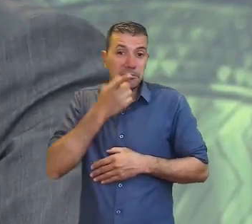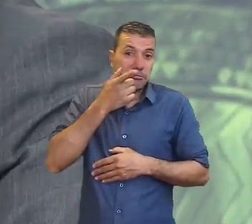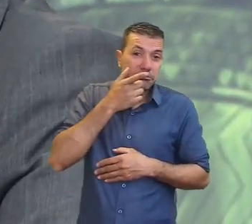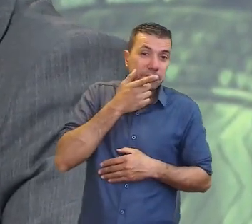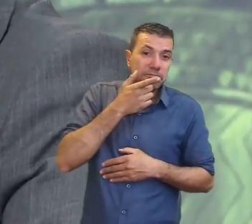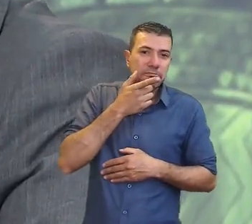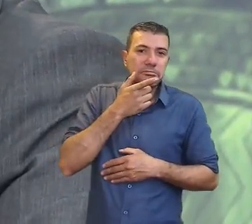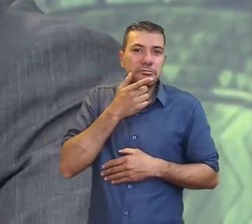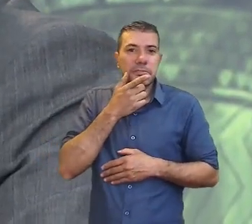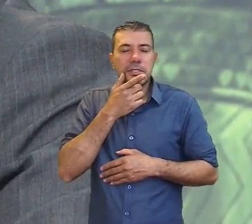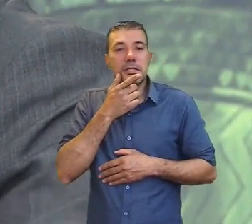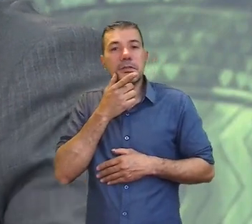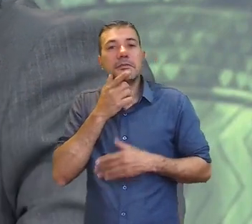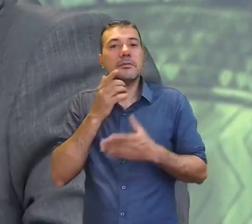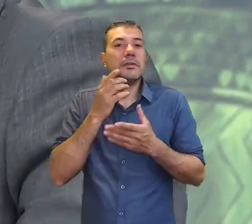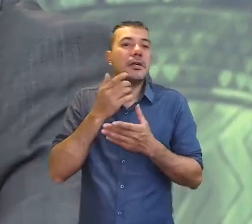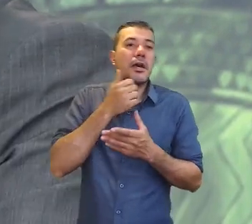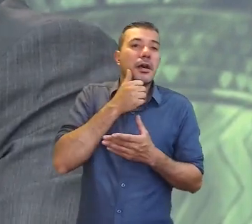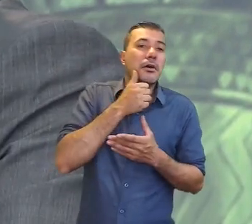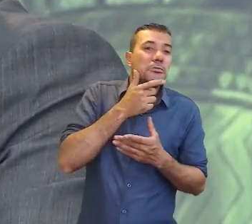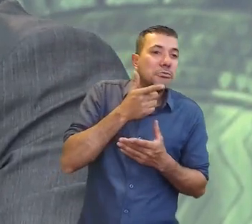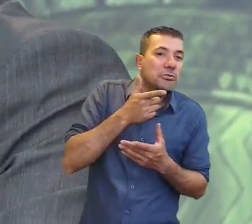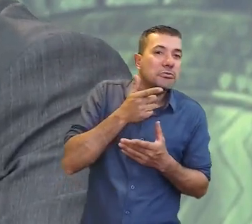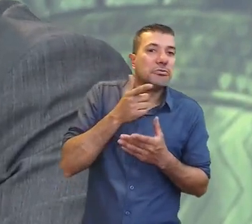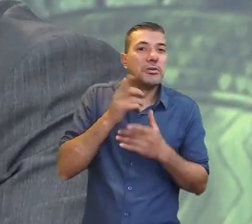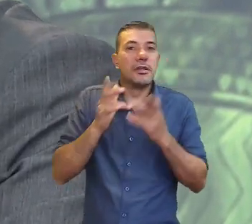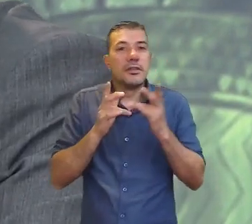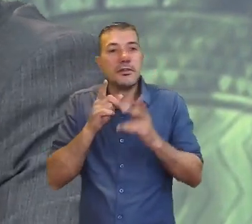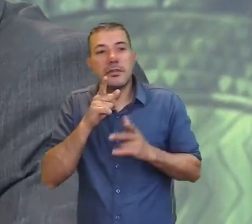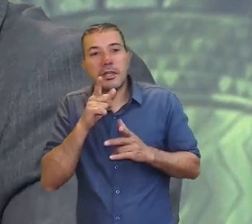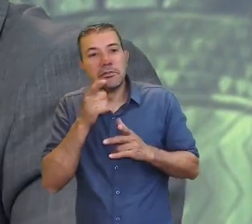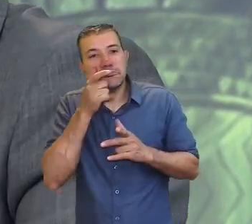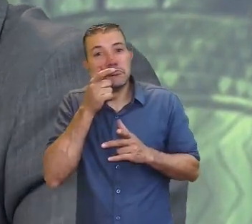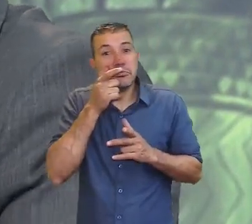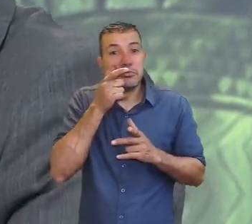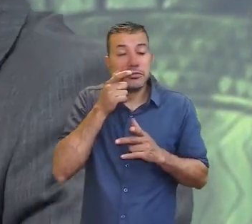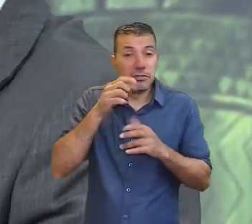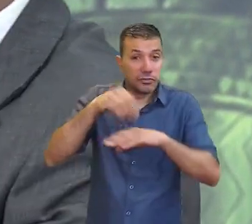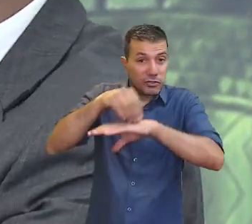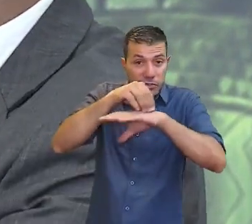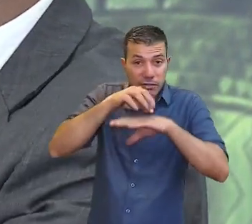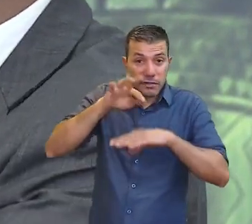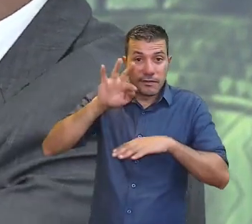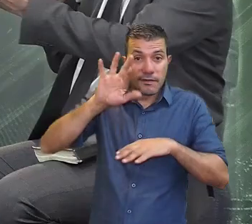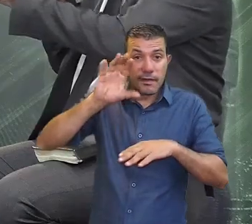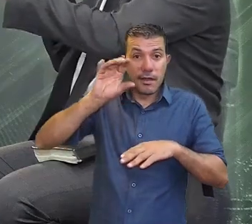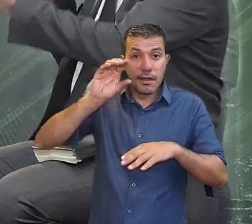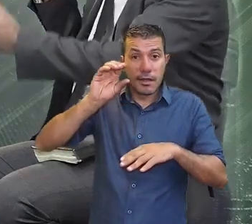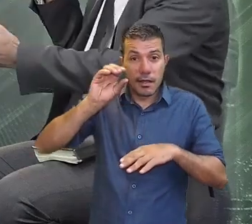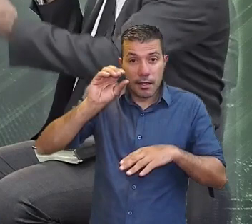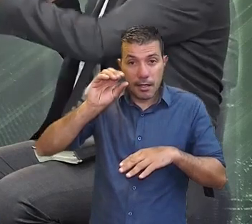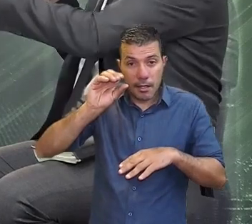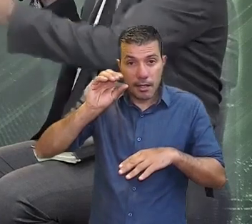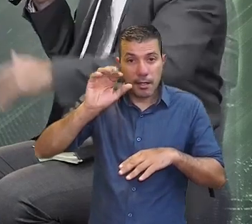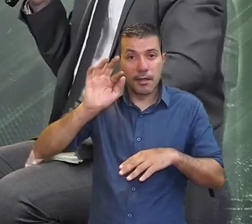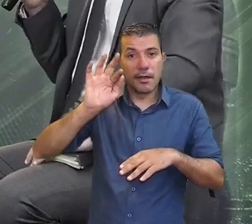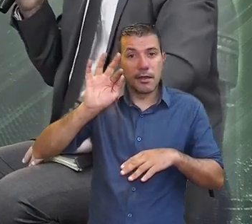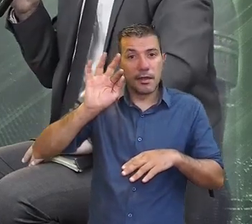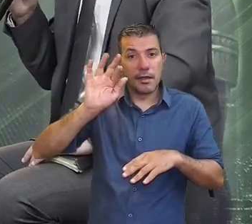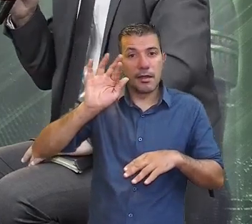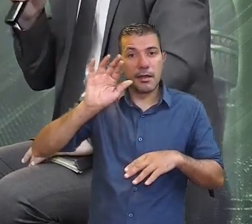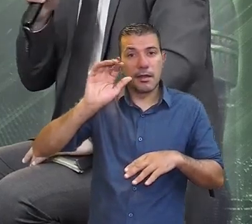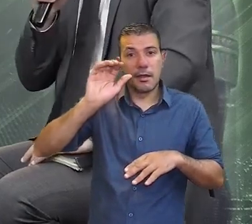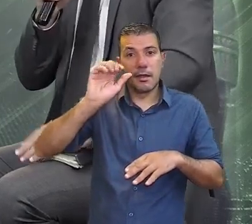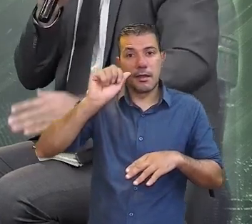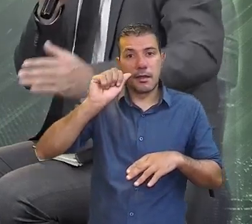acompanhando aí nesse momento tão especial. Vai, meu abraço aí a todo o distrito de Franco da Rocha. Também vou aproveitar o embalo do